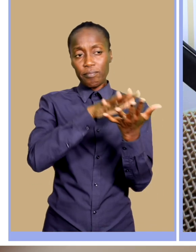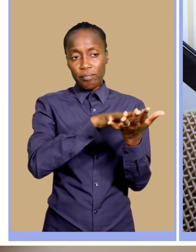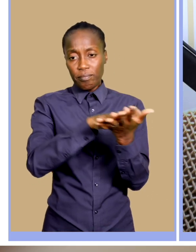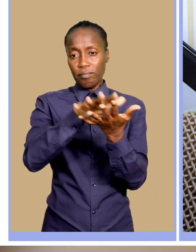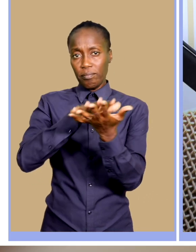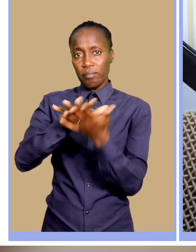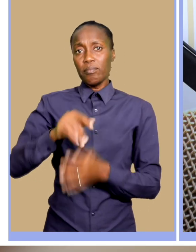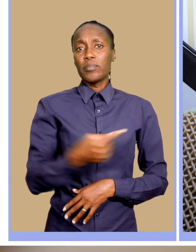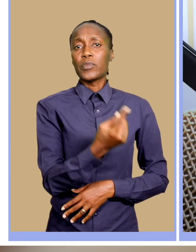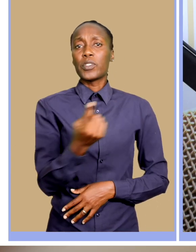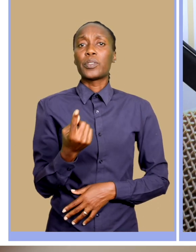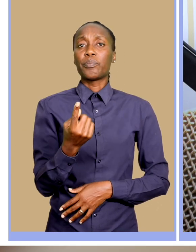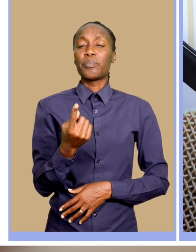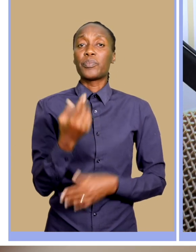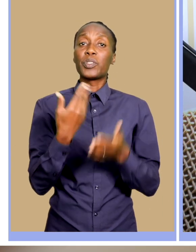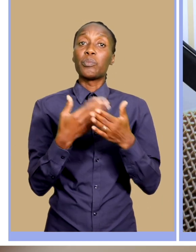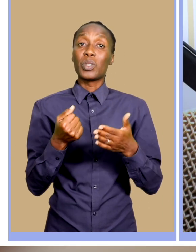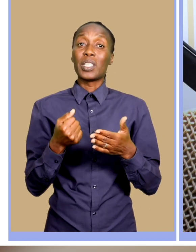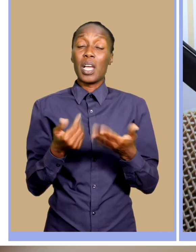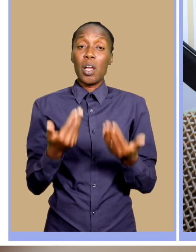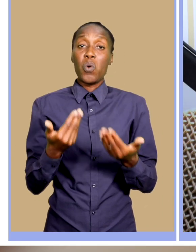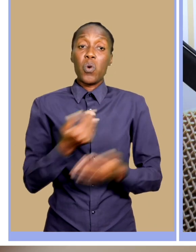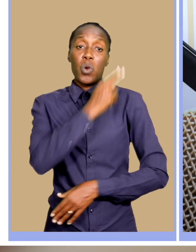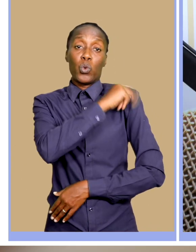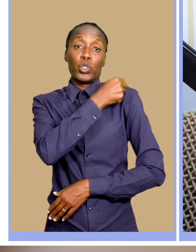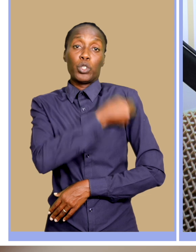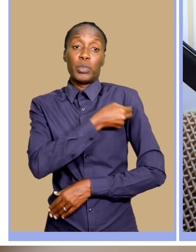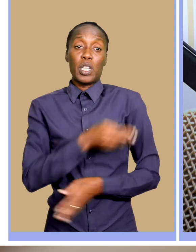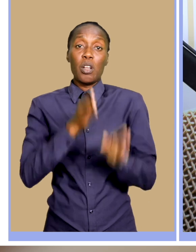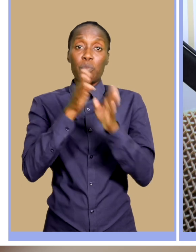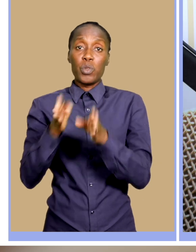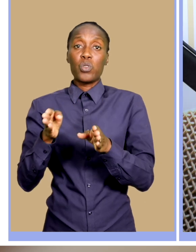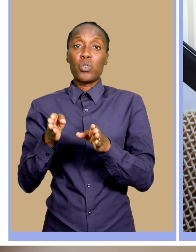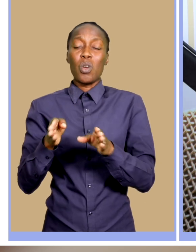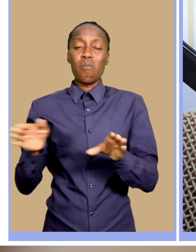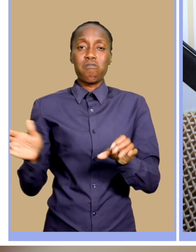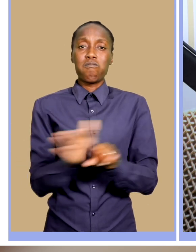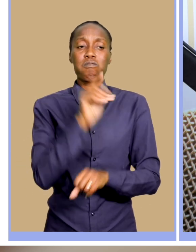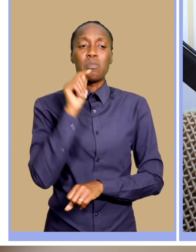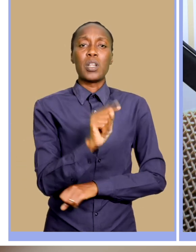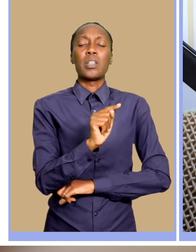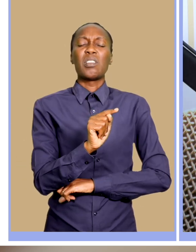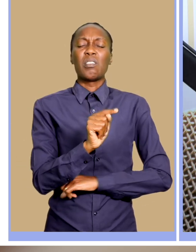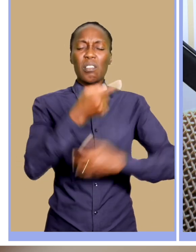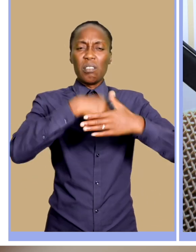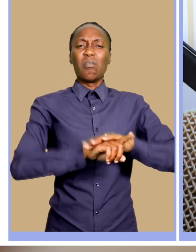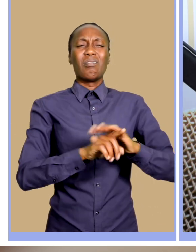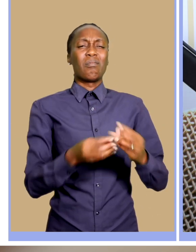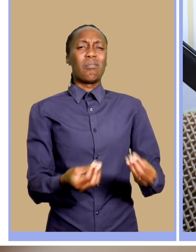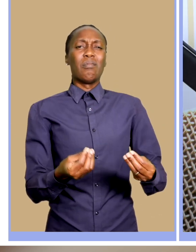evitar que cheguem a encher as unidades sanitárias, a sobrecarregar o pessoal de